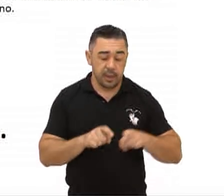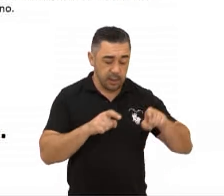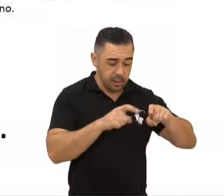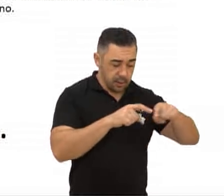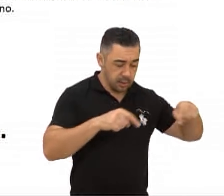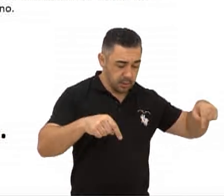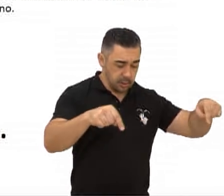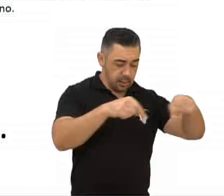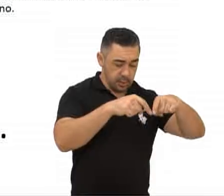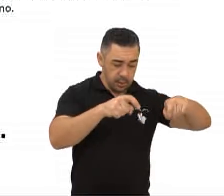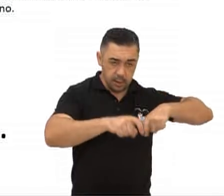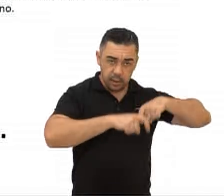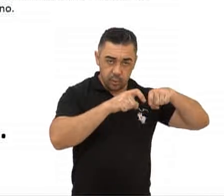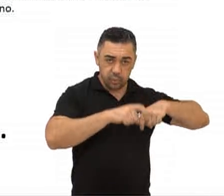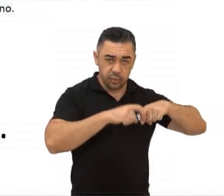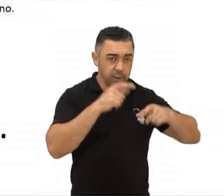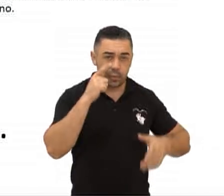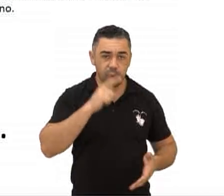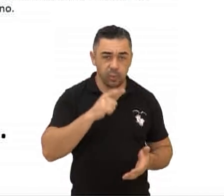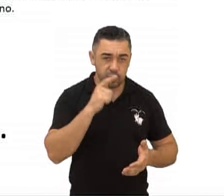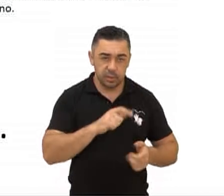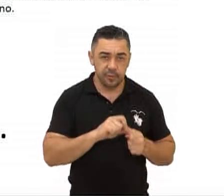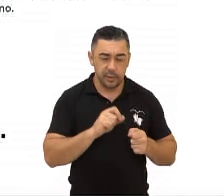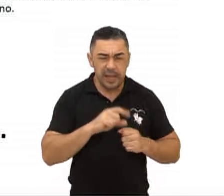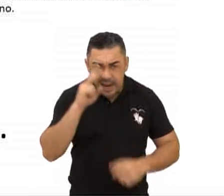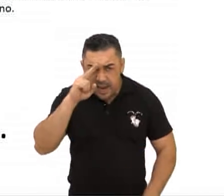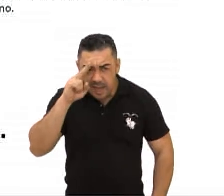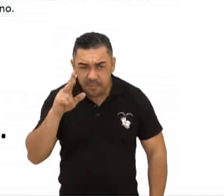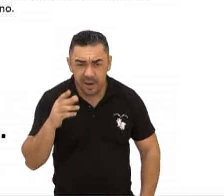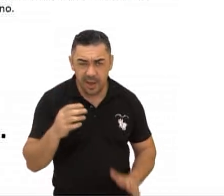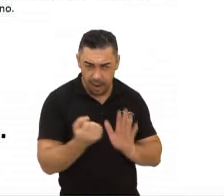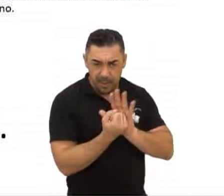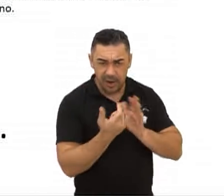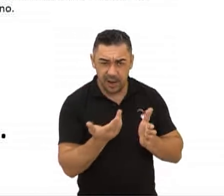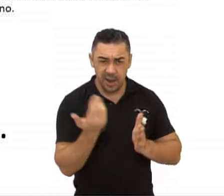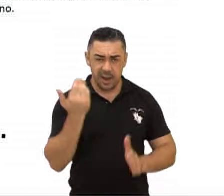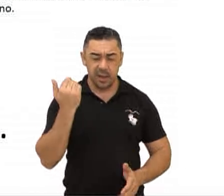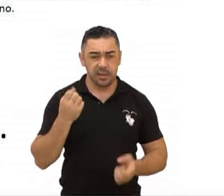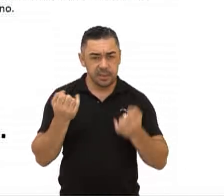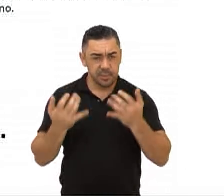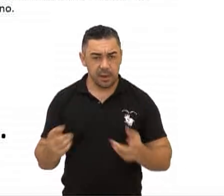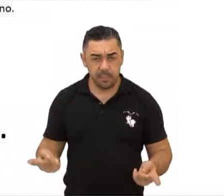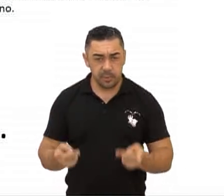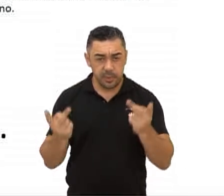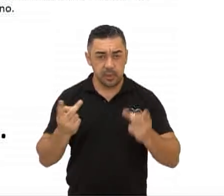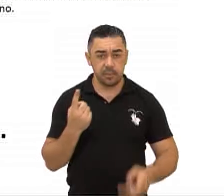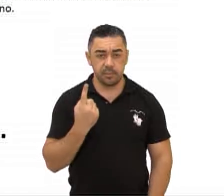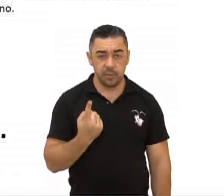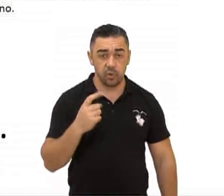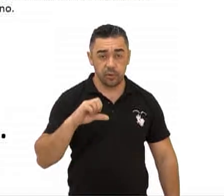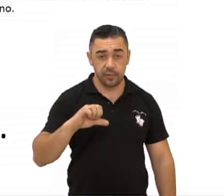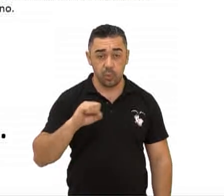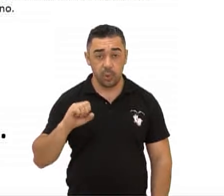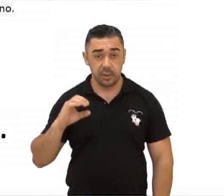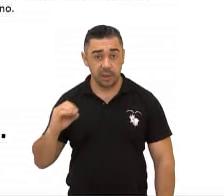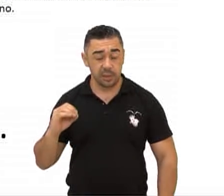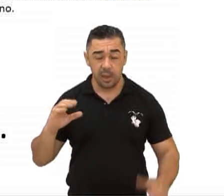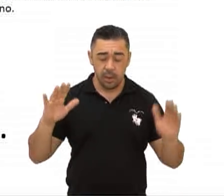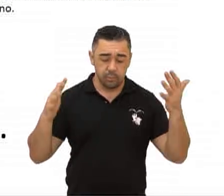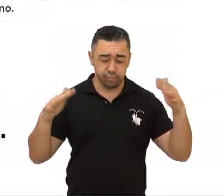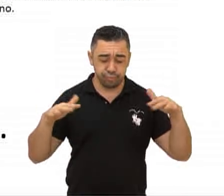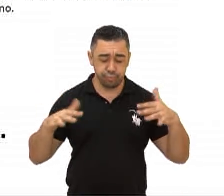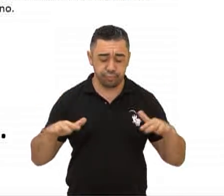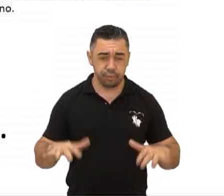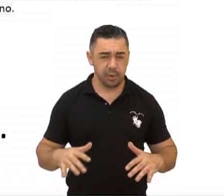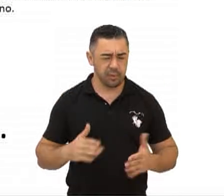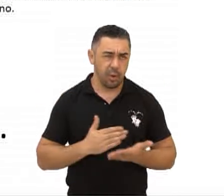agricultura. Lembra da imagem inicial, os ramos de trigo, sinal de prosperidade? A partir dos anos 1980 tem uma baixa, já